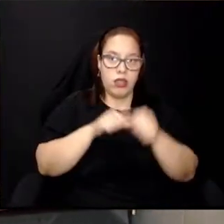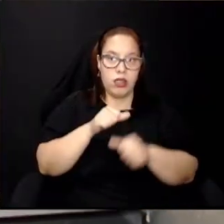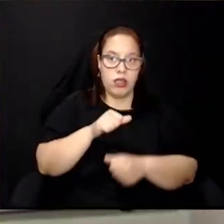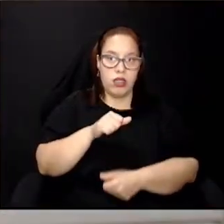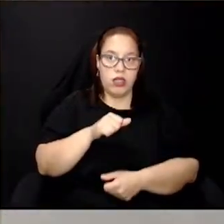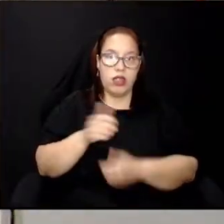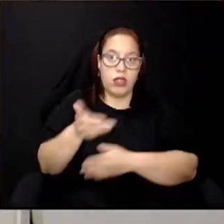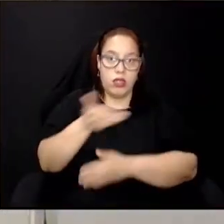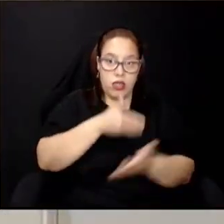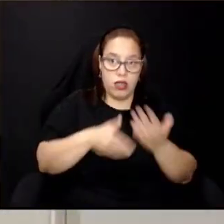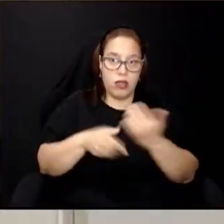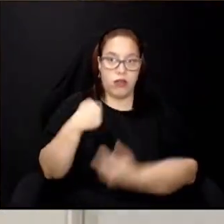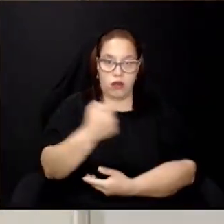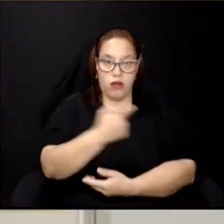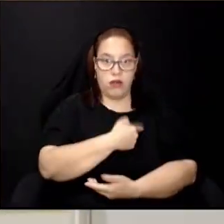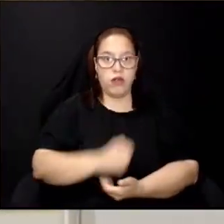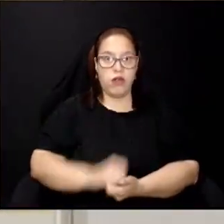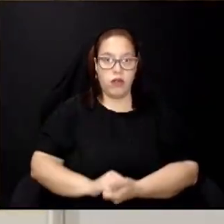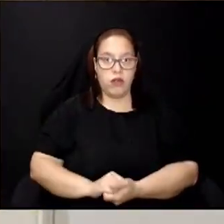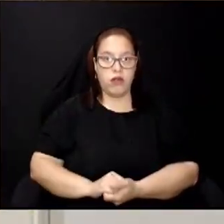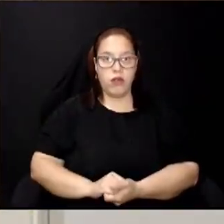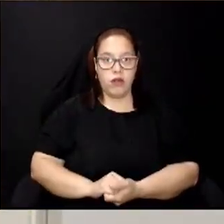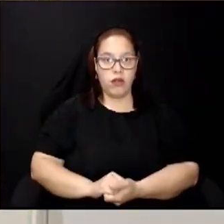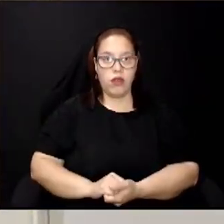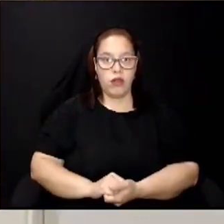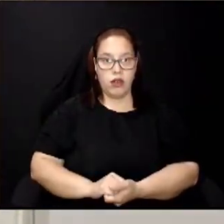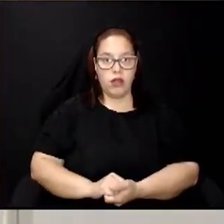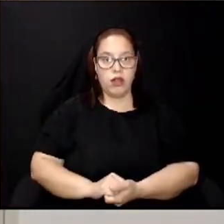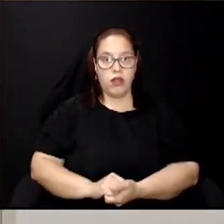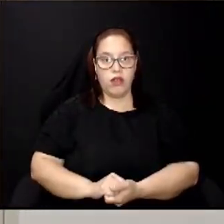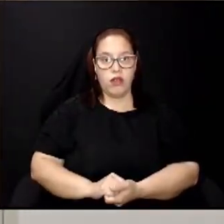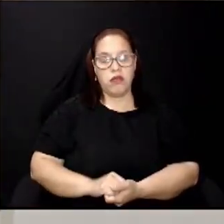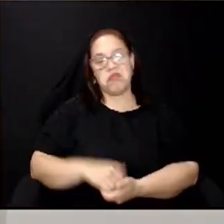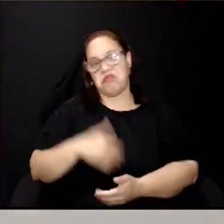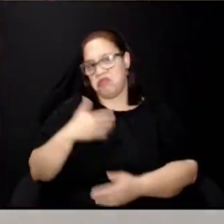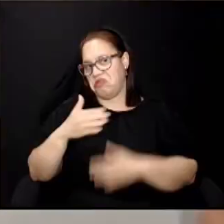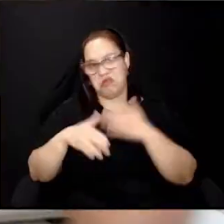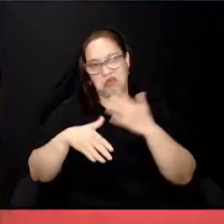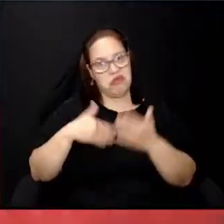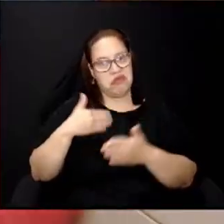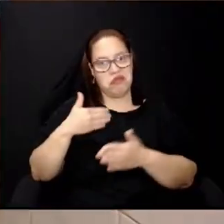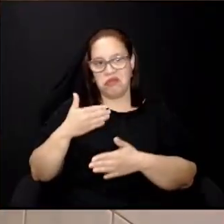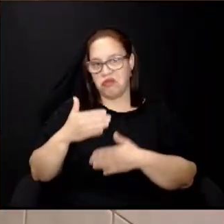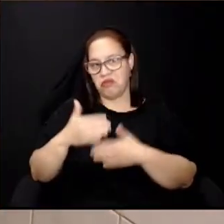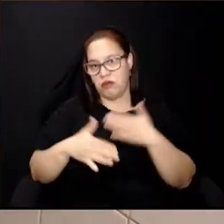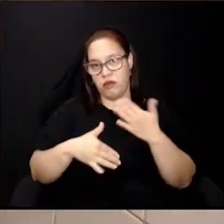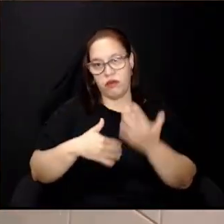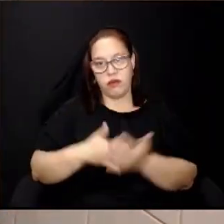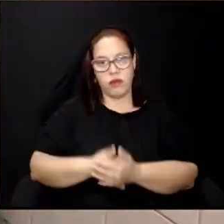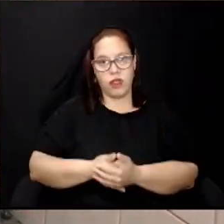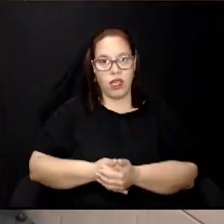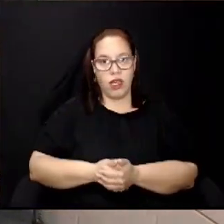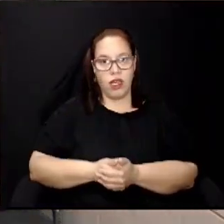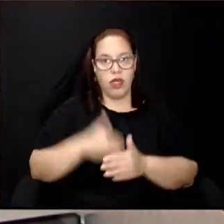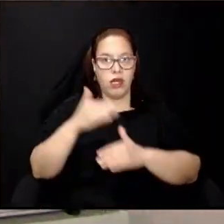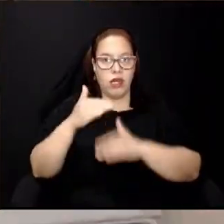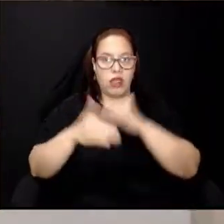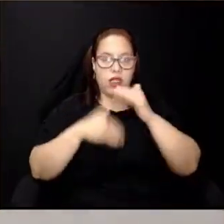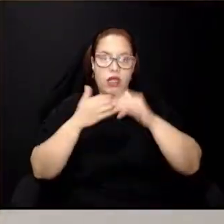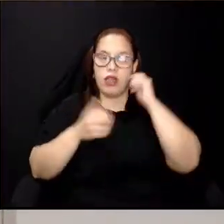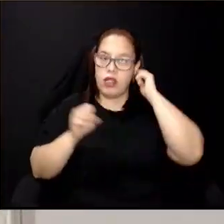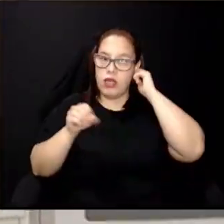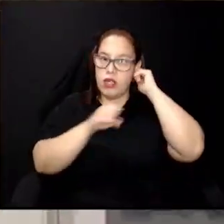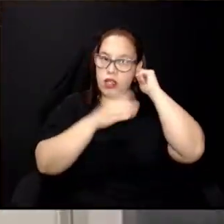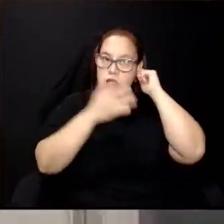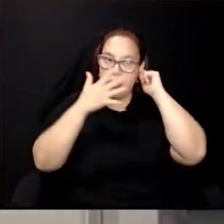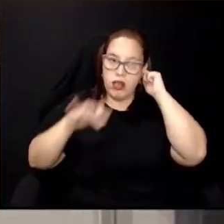trouxeram. E aí foi, né? Com toda esse desenvolvimento, a educação